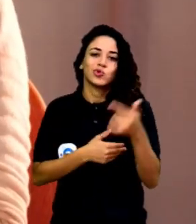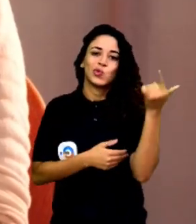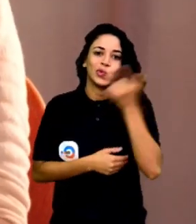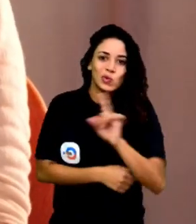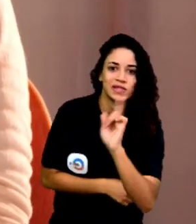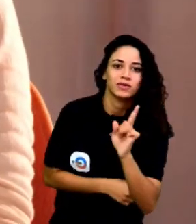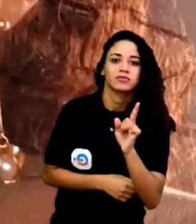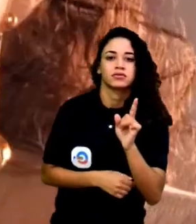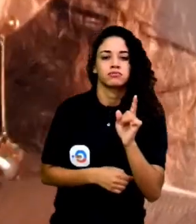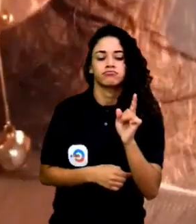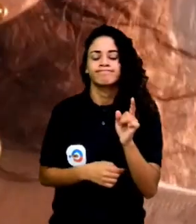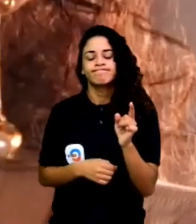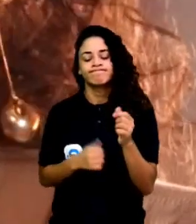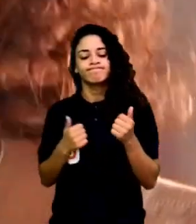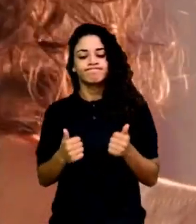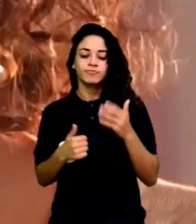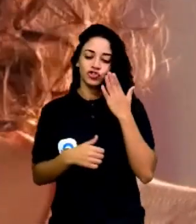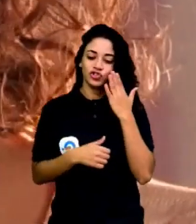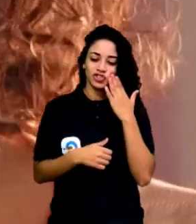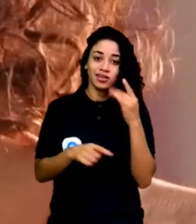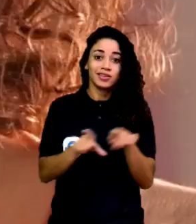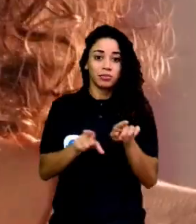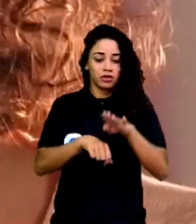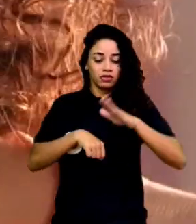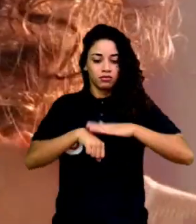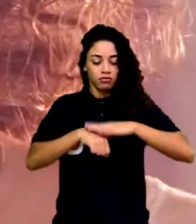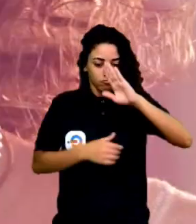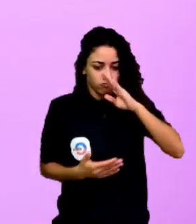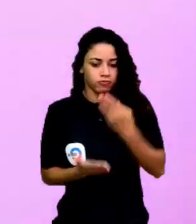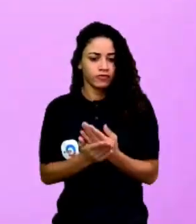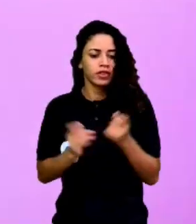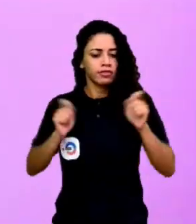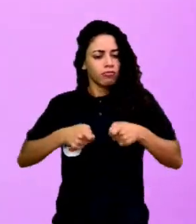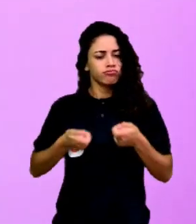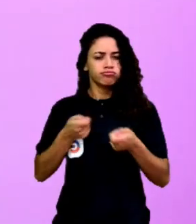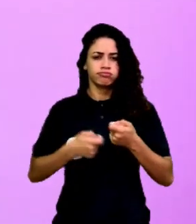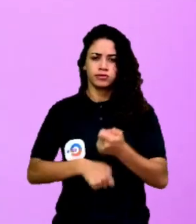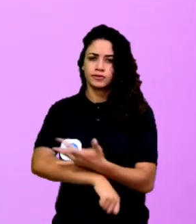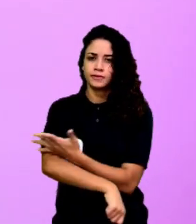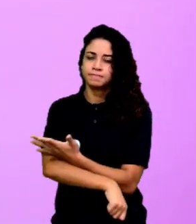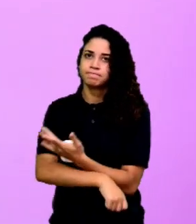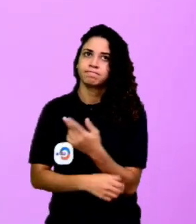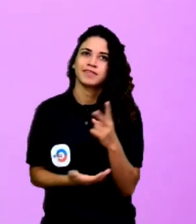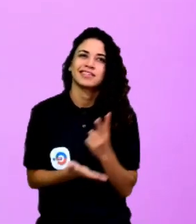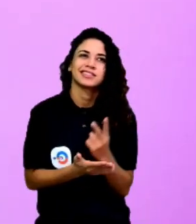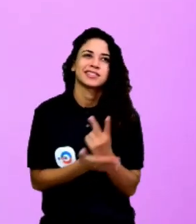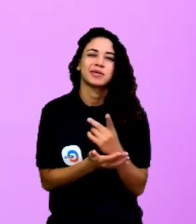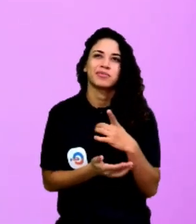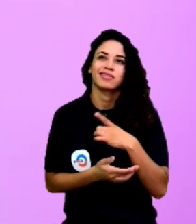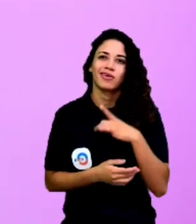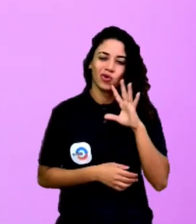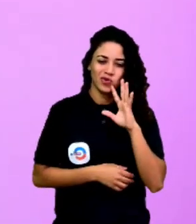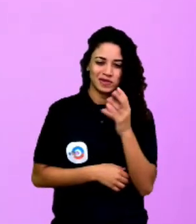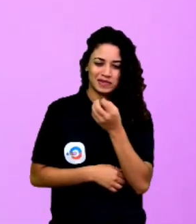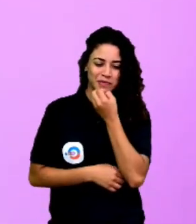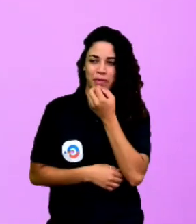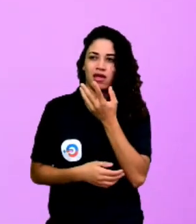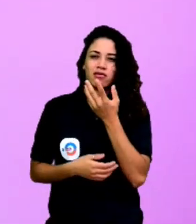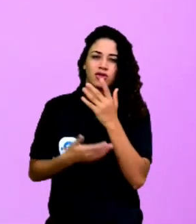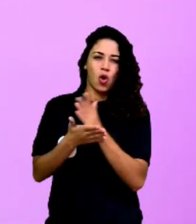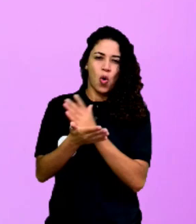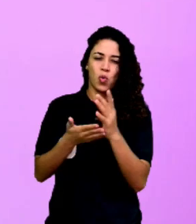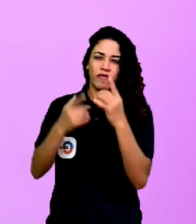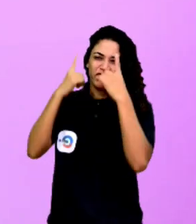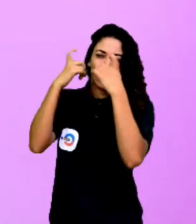ter autoconfiança nos faz saber gerir essas emoções. Sempre que tem, que eu tenho conhecimento de alguma coisa violenta